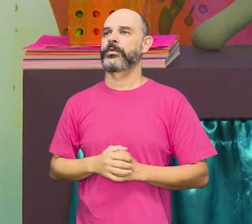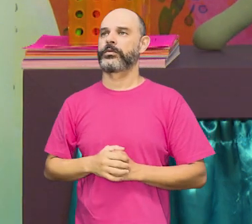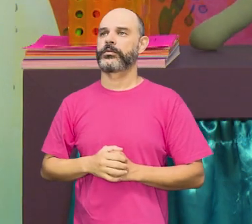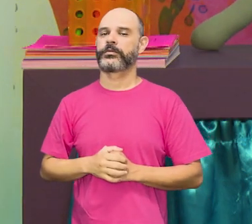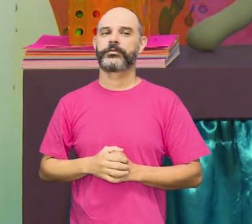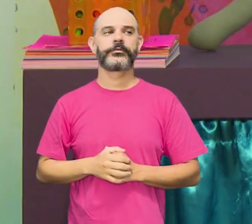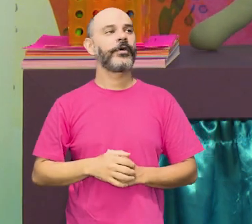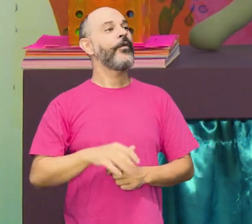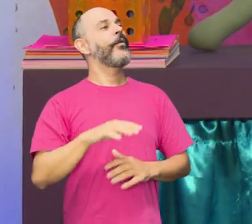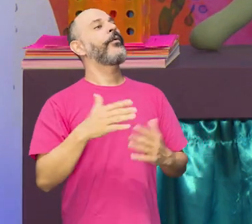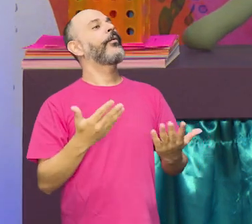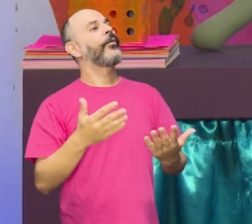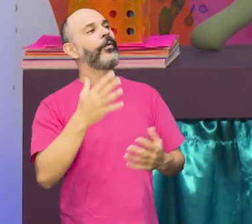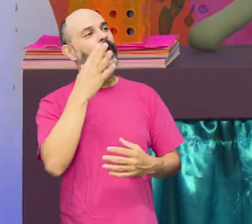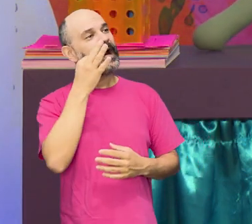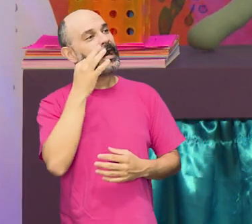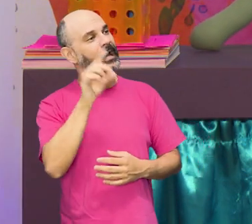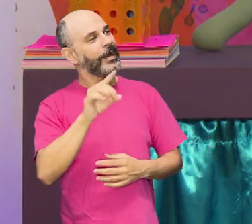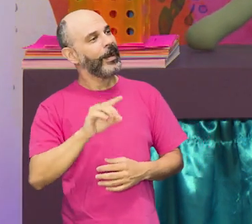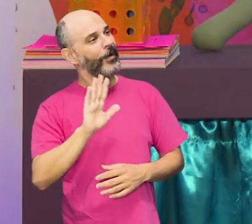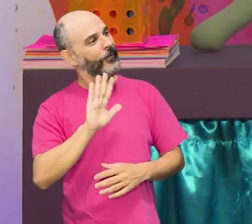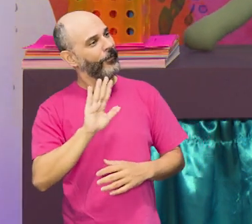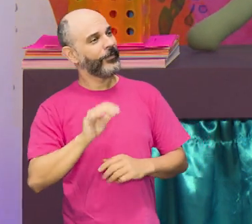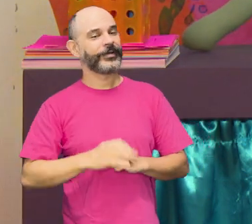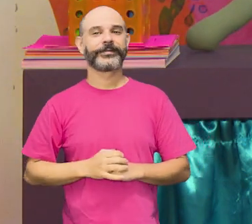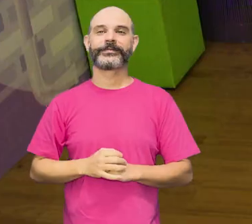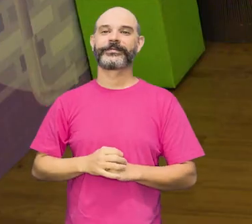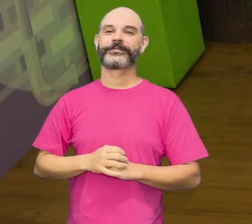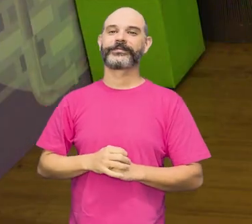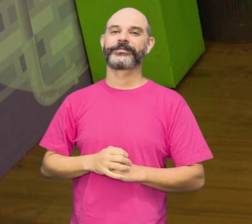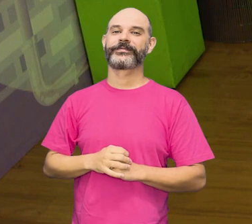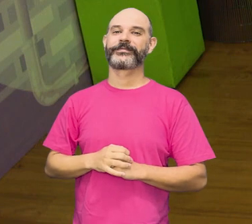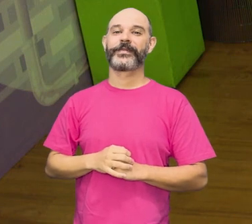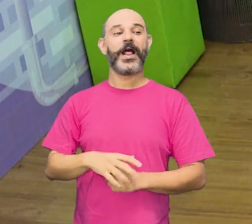Luna! Oi, Leo!